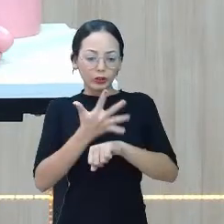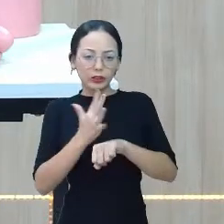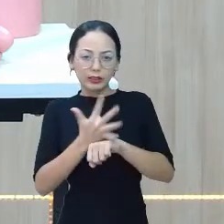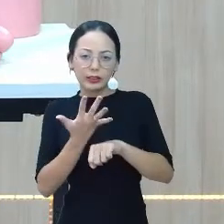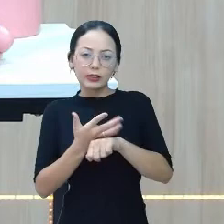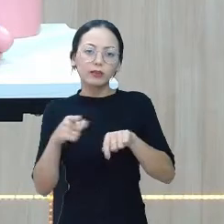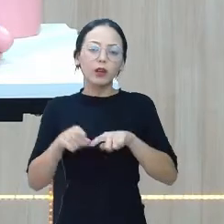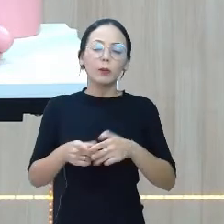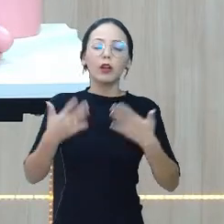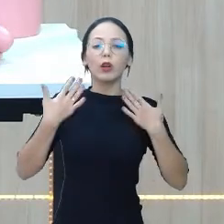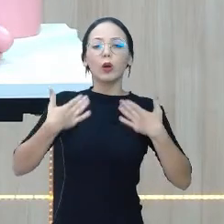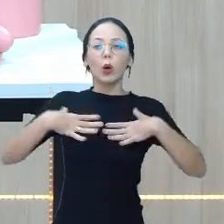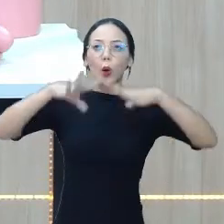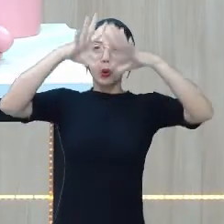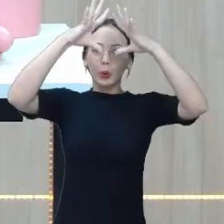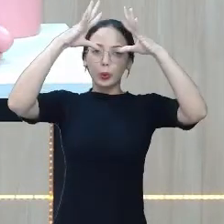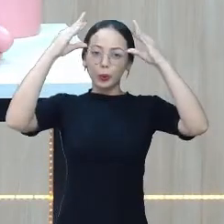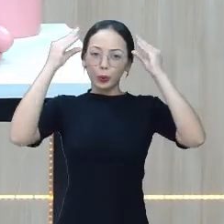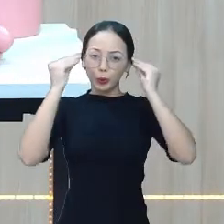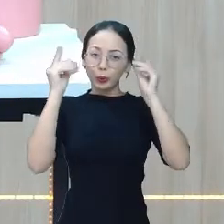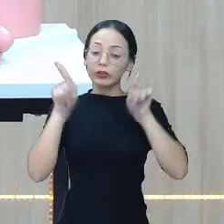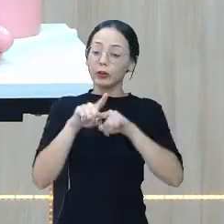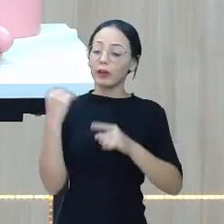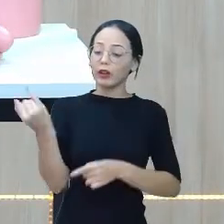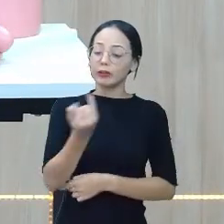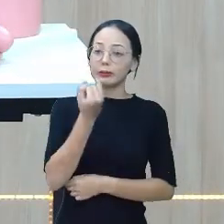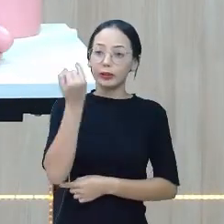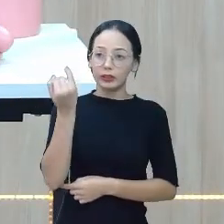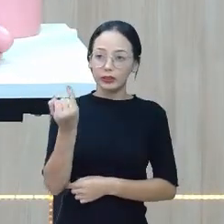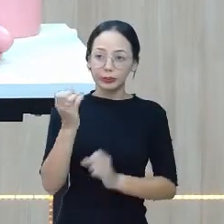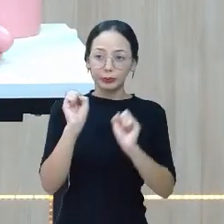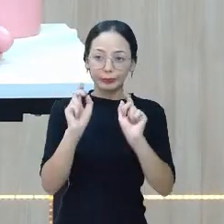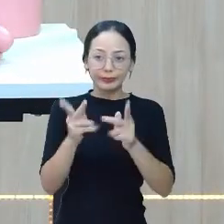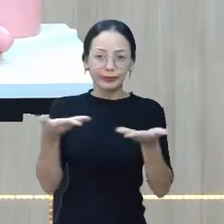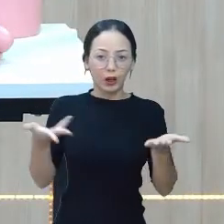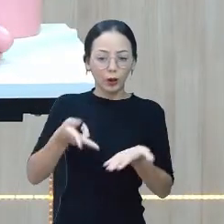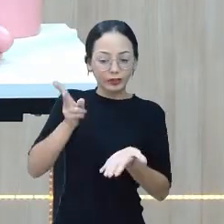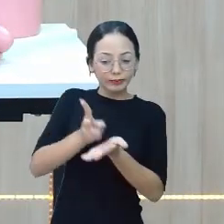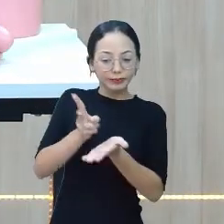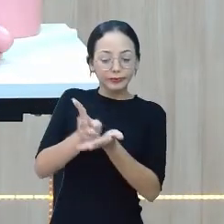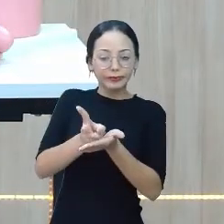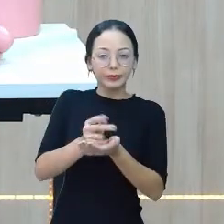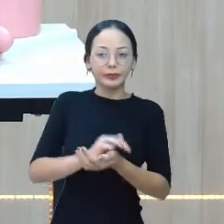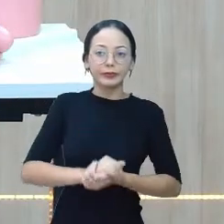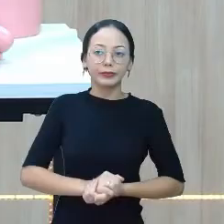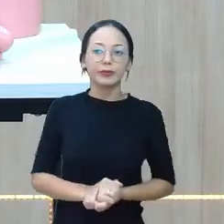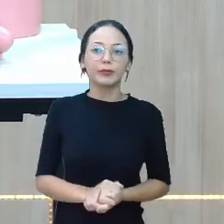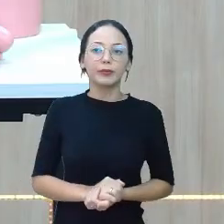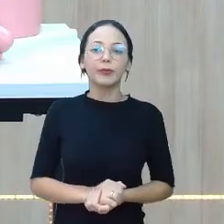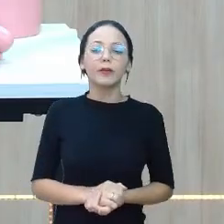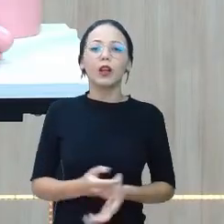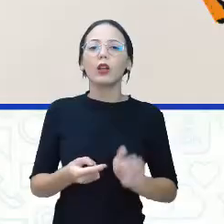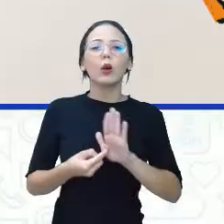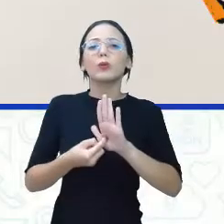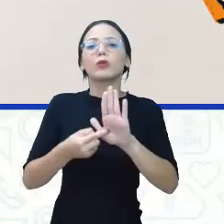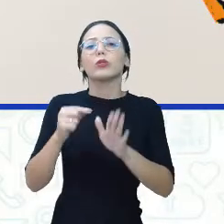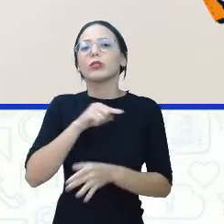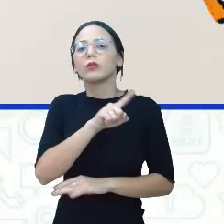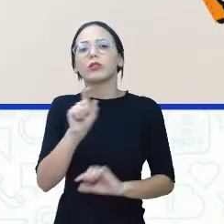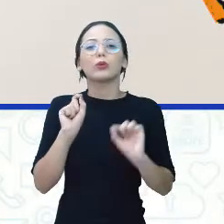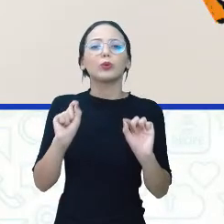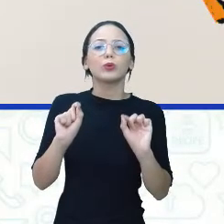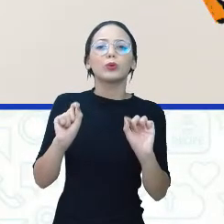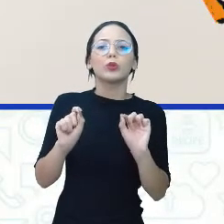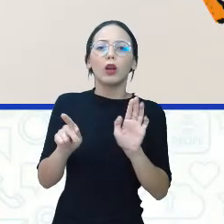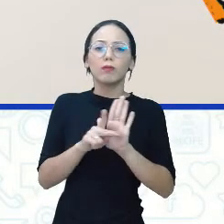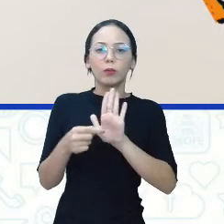do repouso, que é também muito importante. E vamos continuar. Aqui eu estou trazendo para vocês, né,